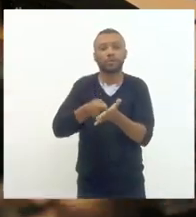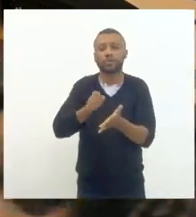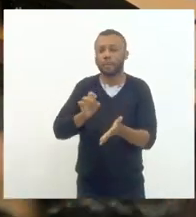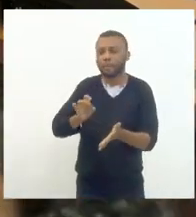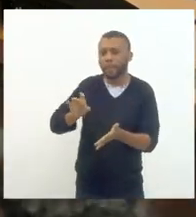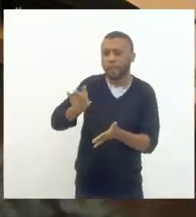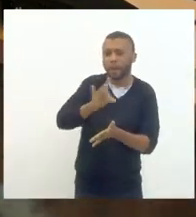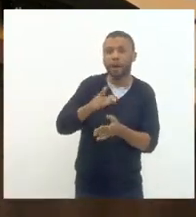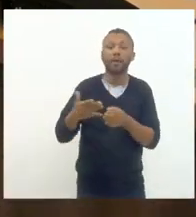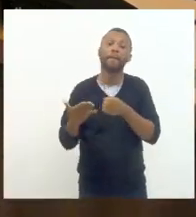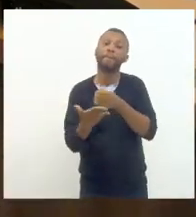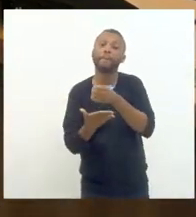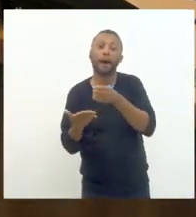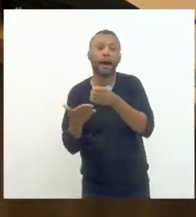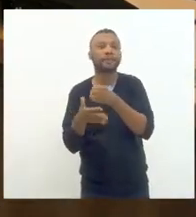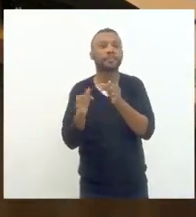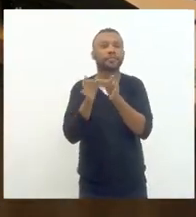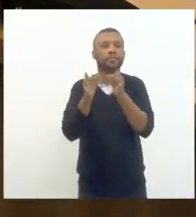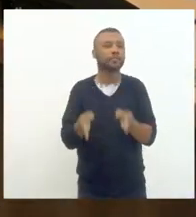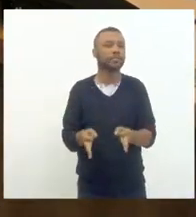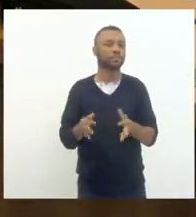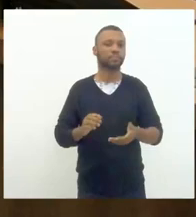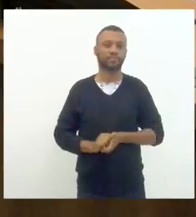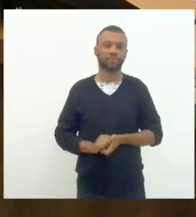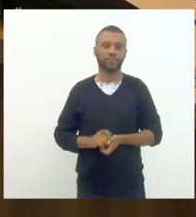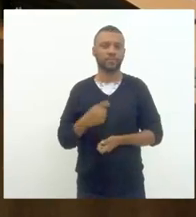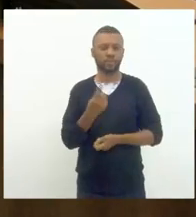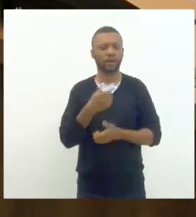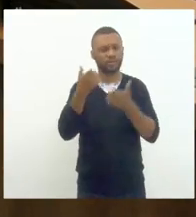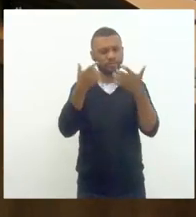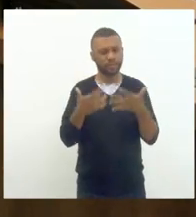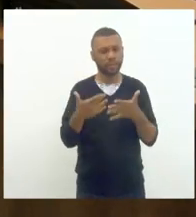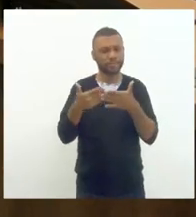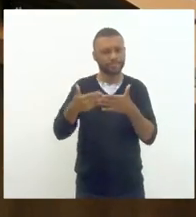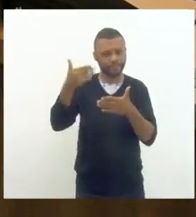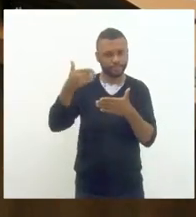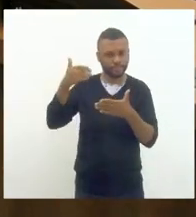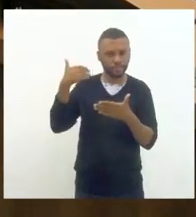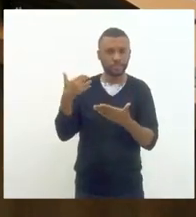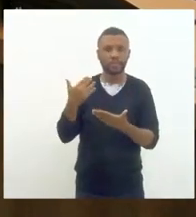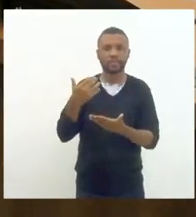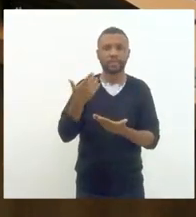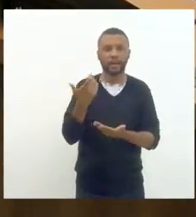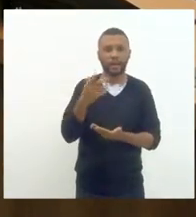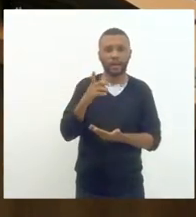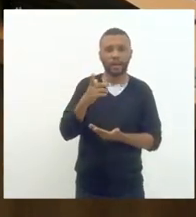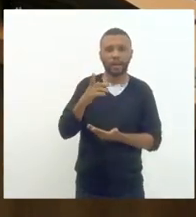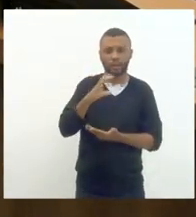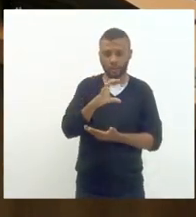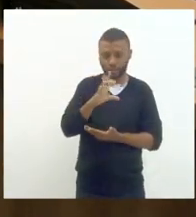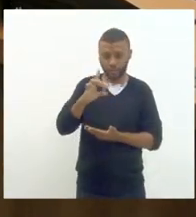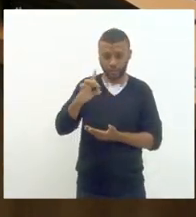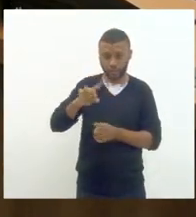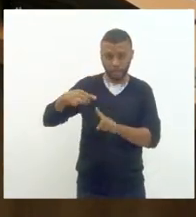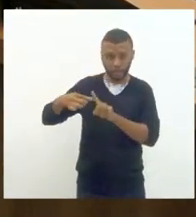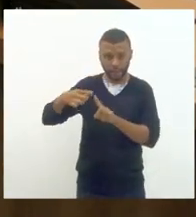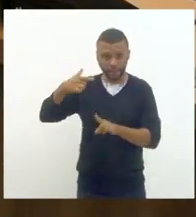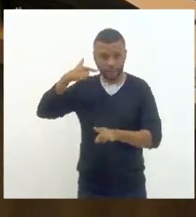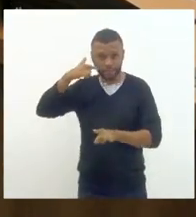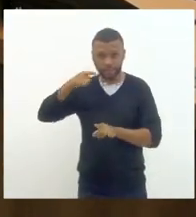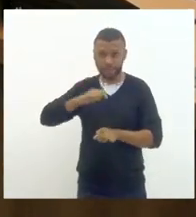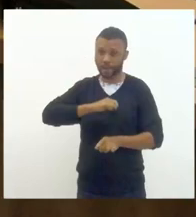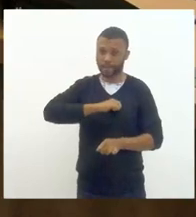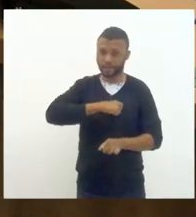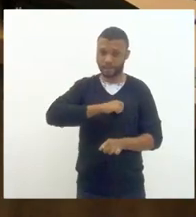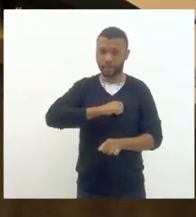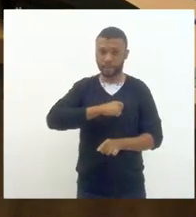são elementares, né? Quando nós aqui falávamos da corregedoria e da ouvidoria, é